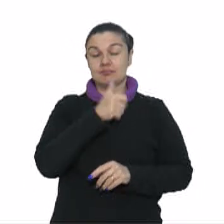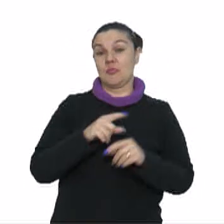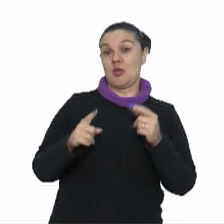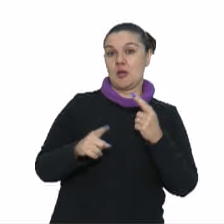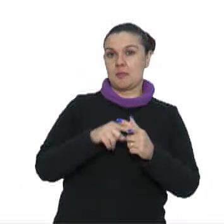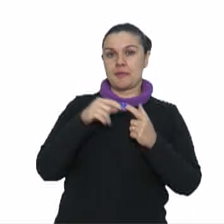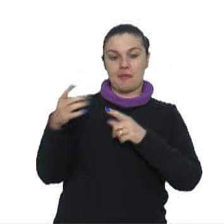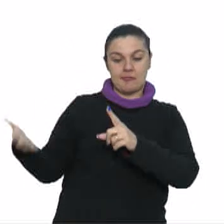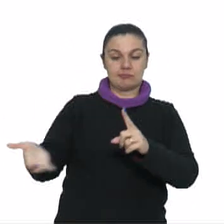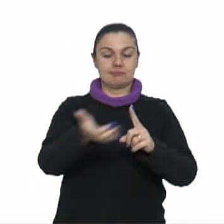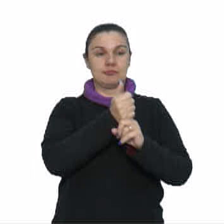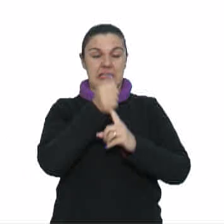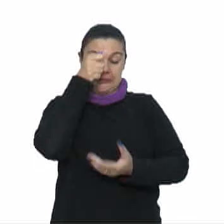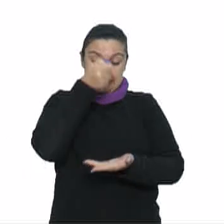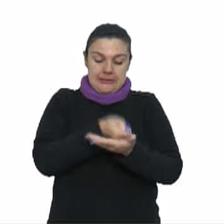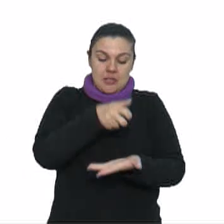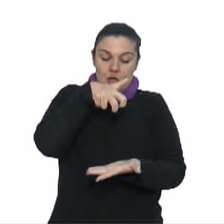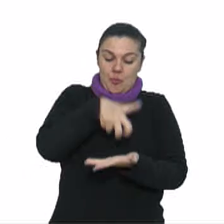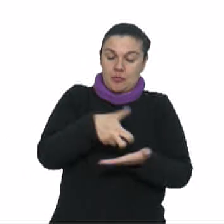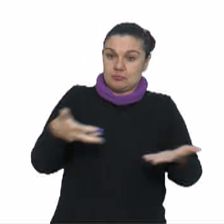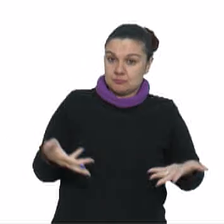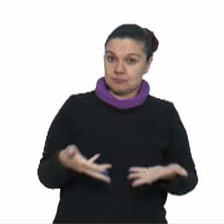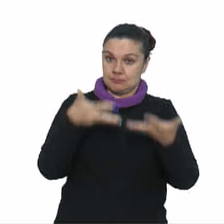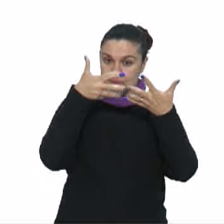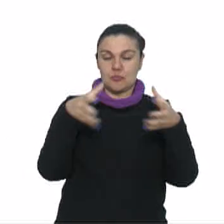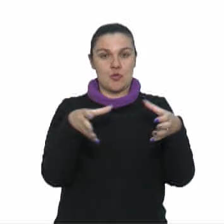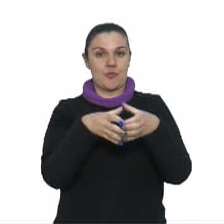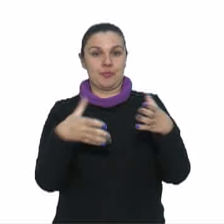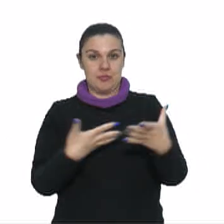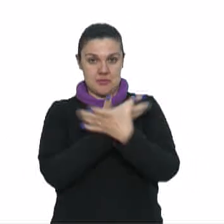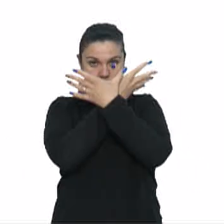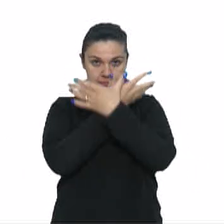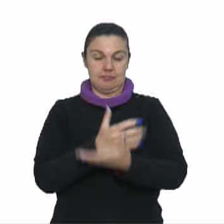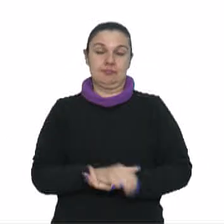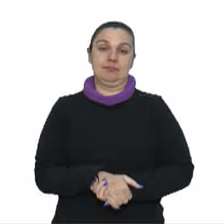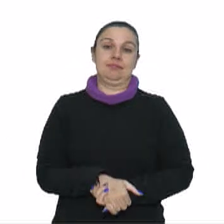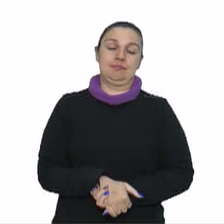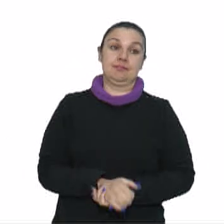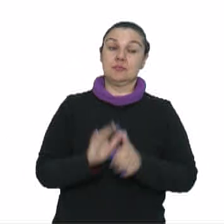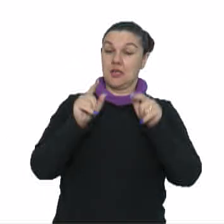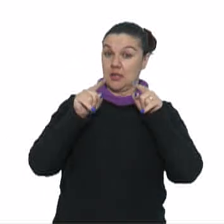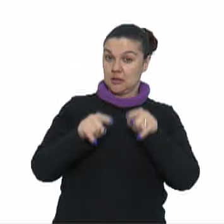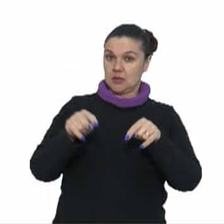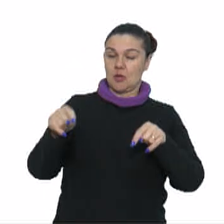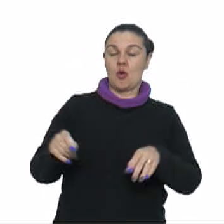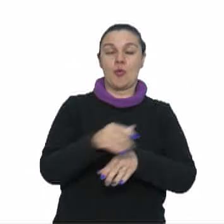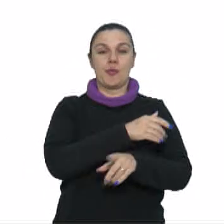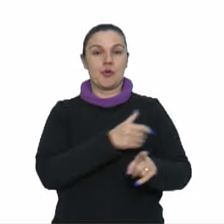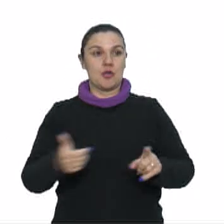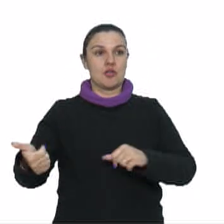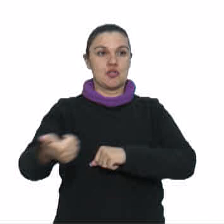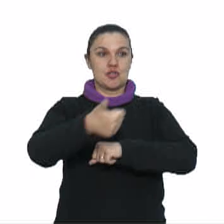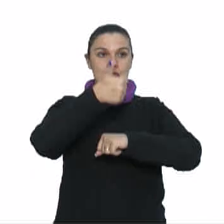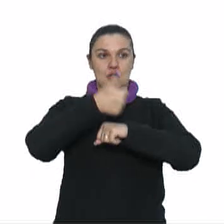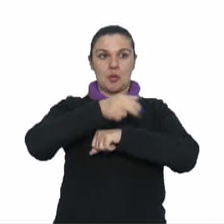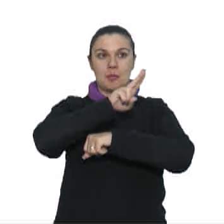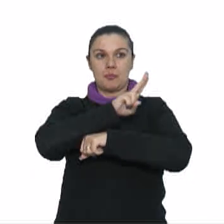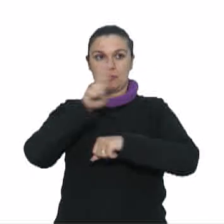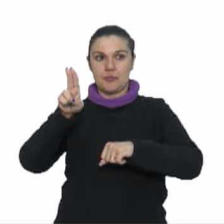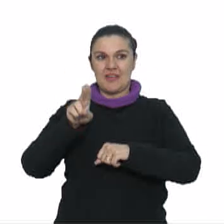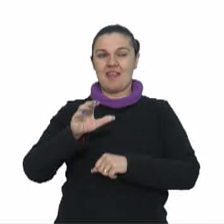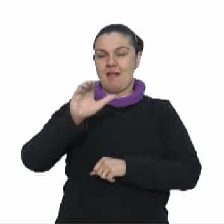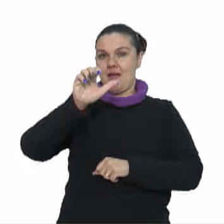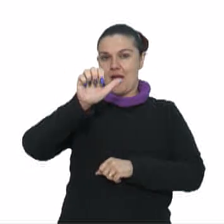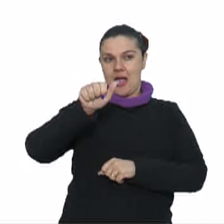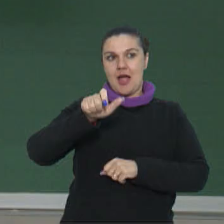vítimas de expedições punitivas promovidas pelos aztecas. O governante azteca Ayaclatla... Ah, meu